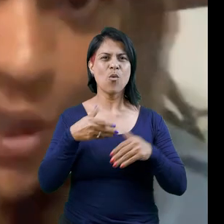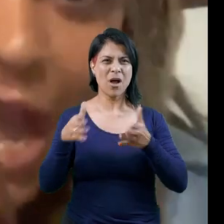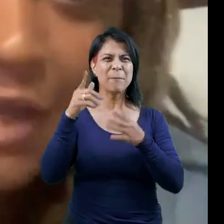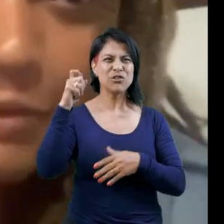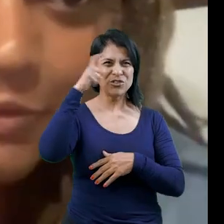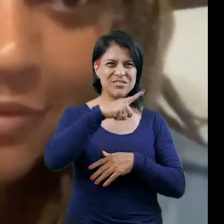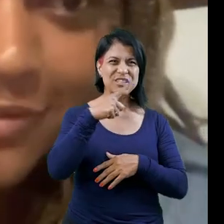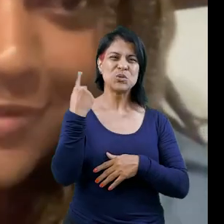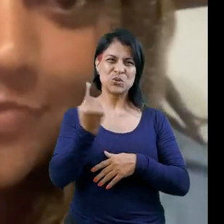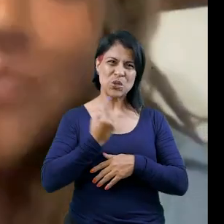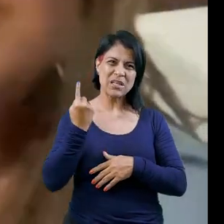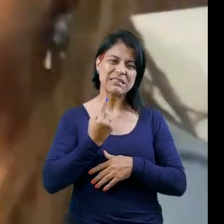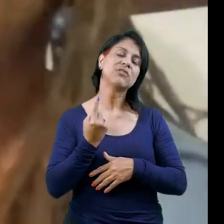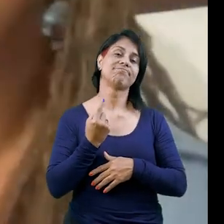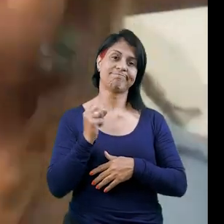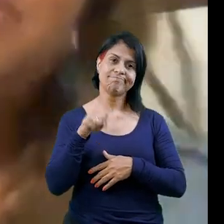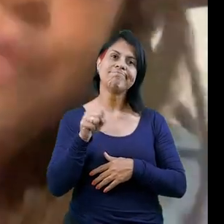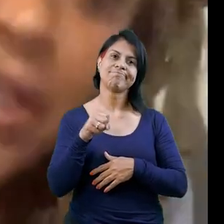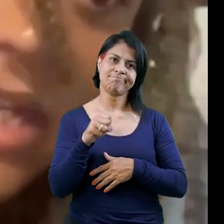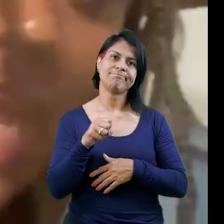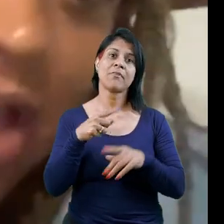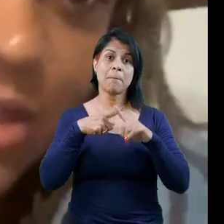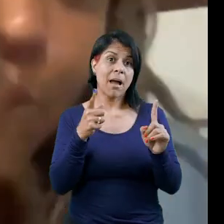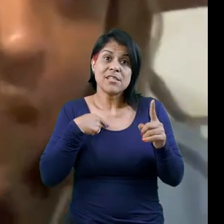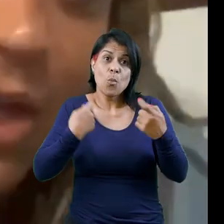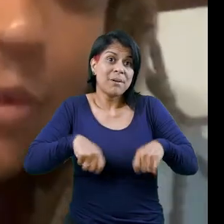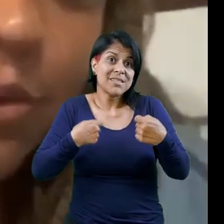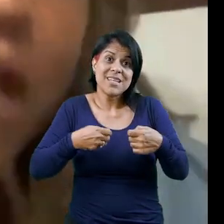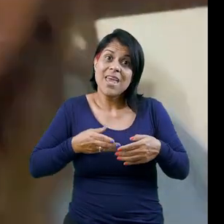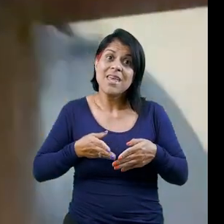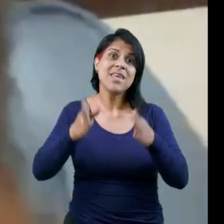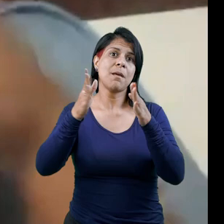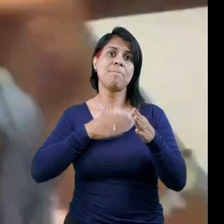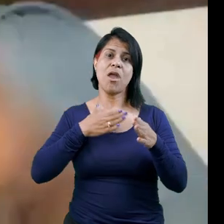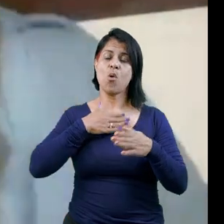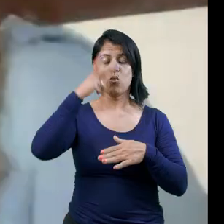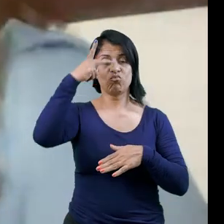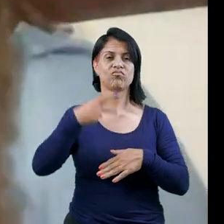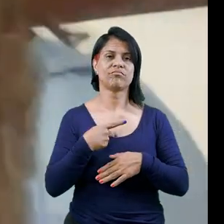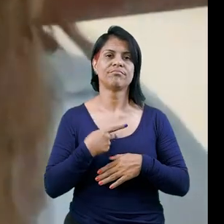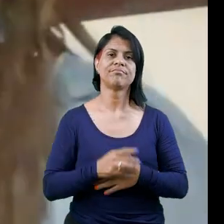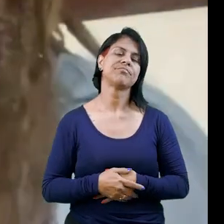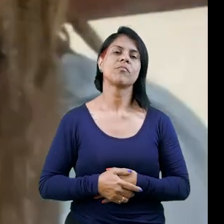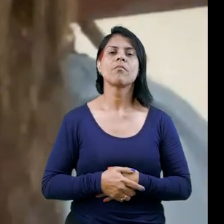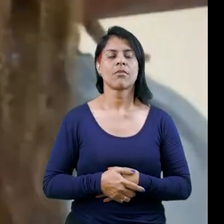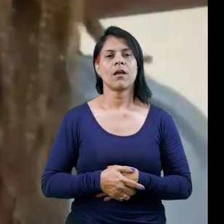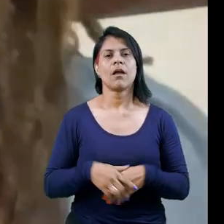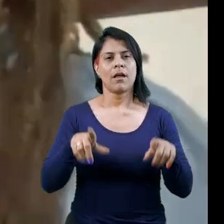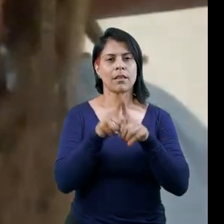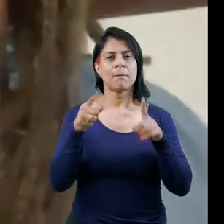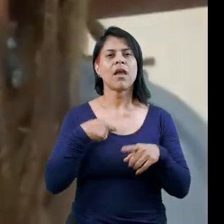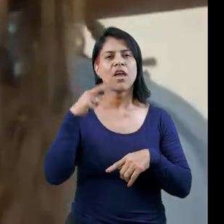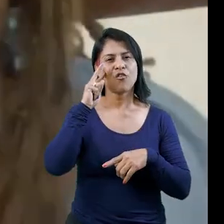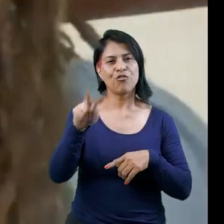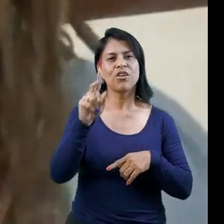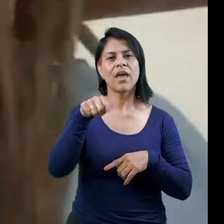caminho solitário. Mas eu tive que trilhar, estou trilhando. E aí, no documentário que eu já falei aqui, mas